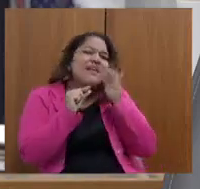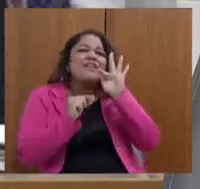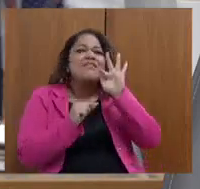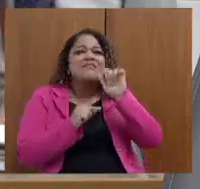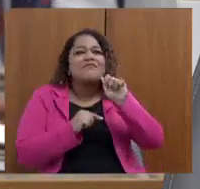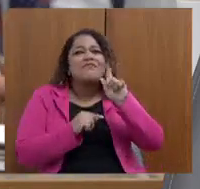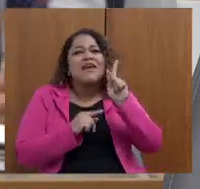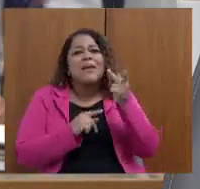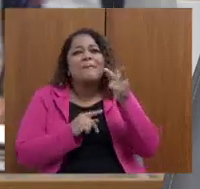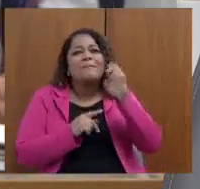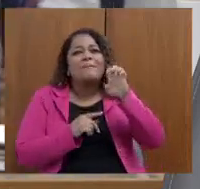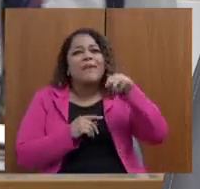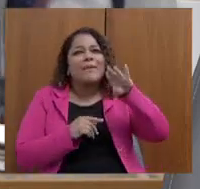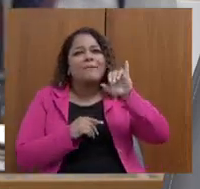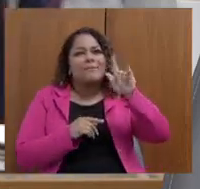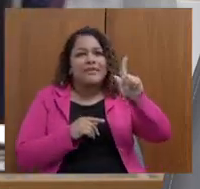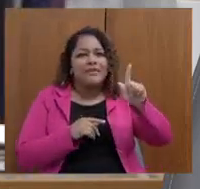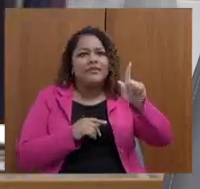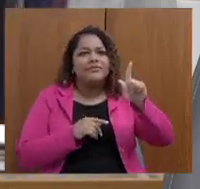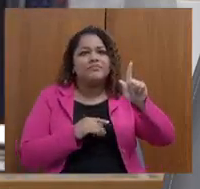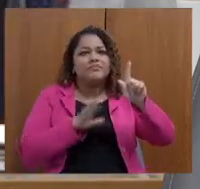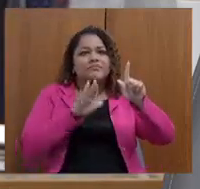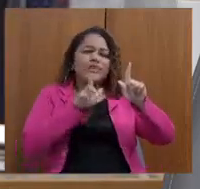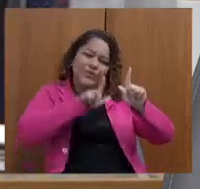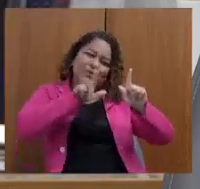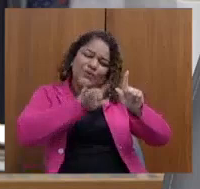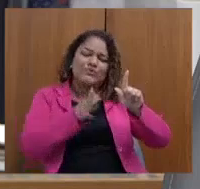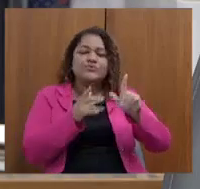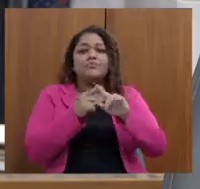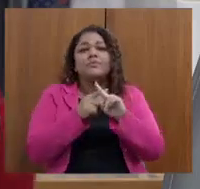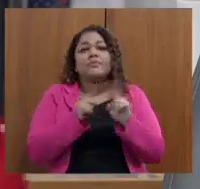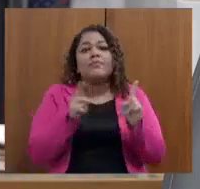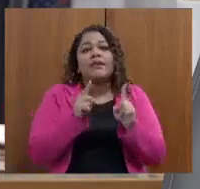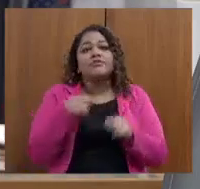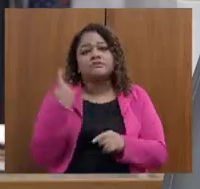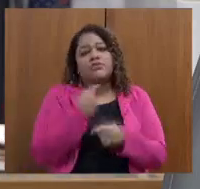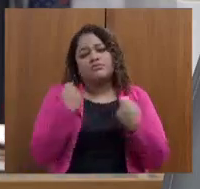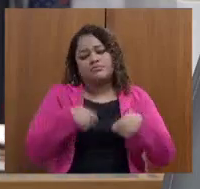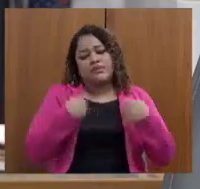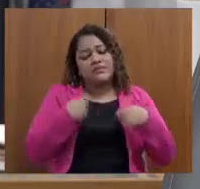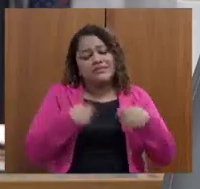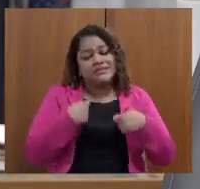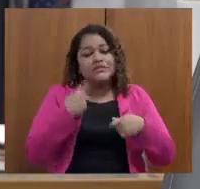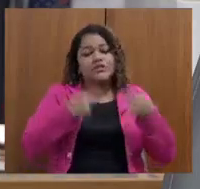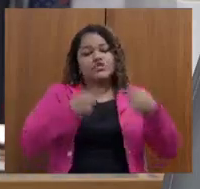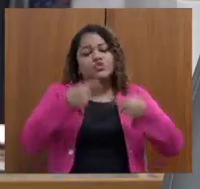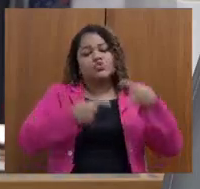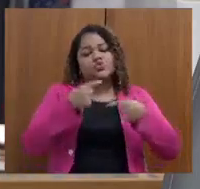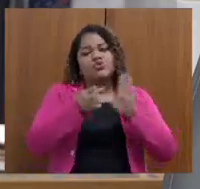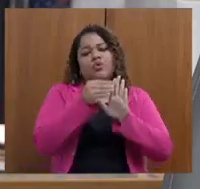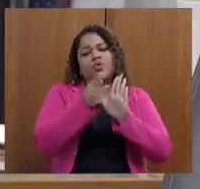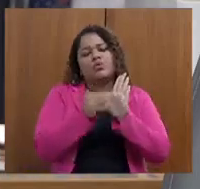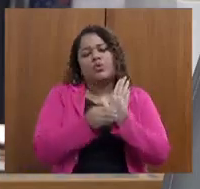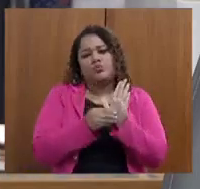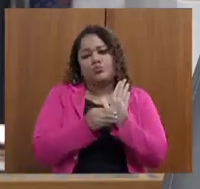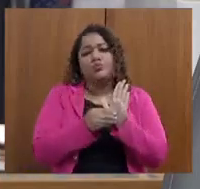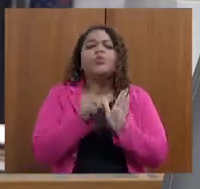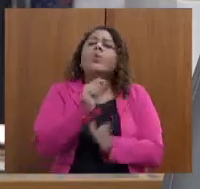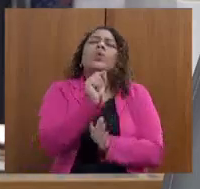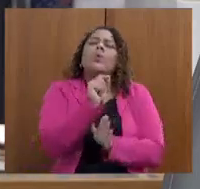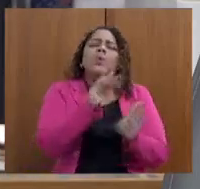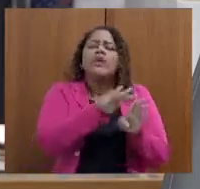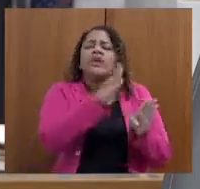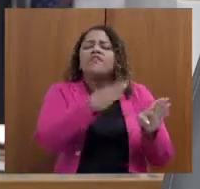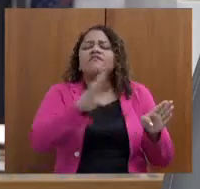mas é a gente precisa discutir em conteúdo o que que é esse Vale